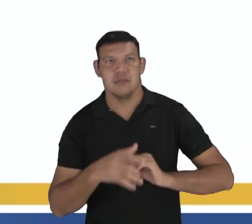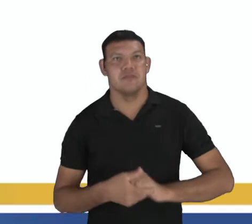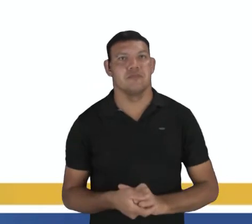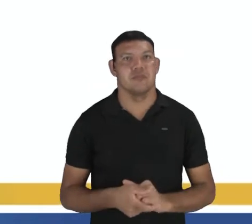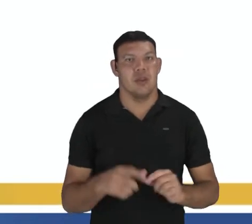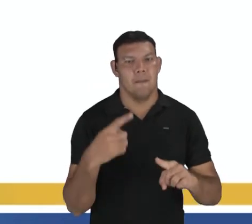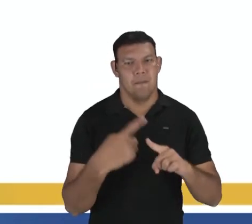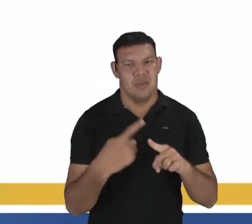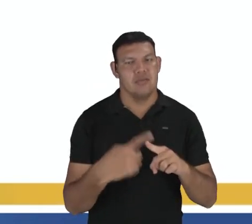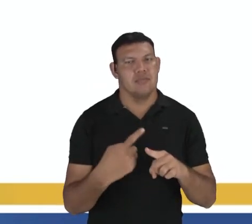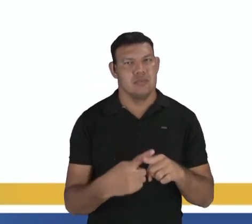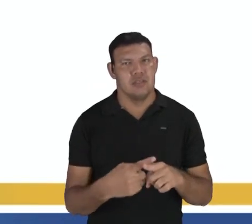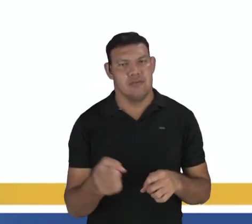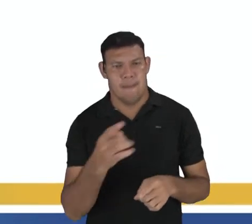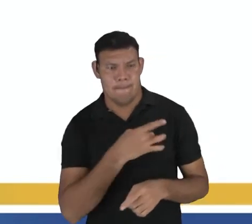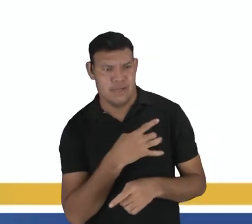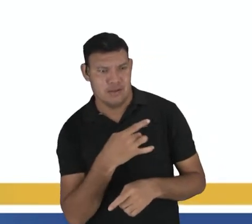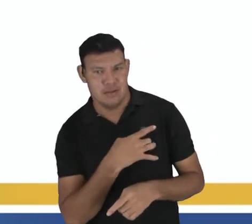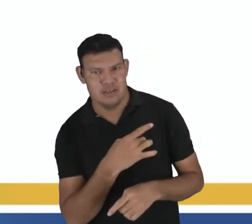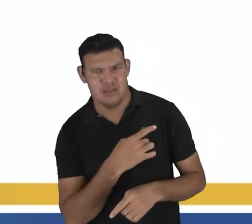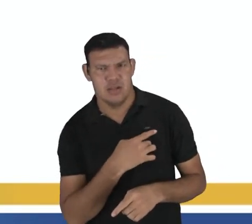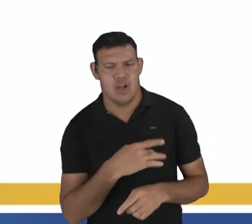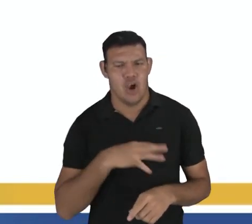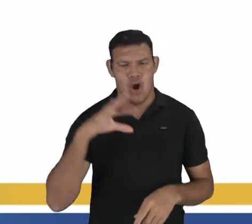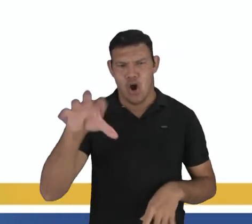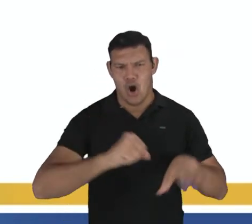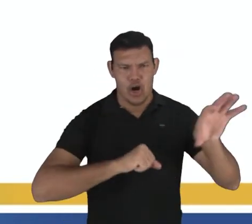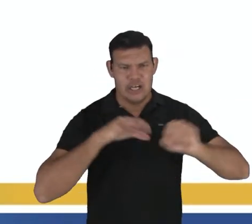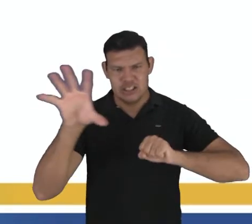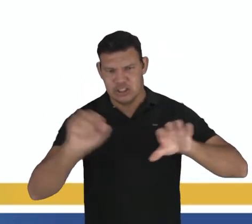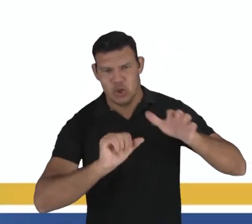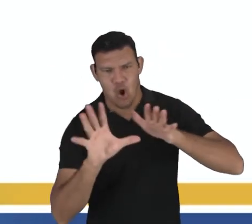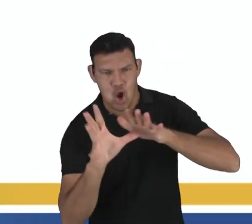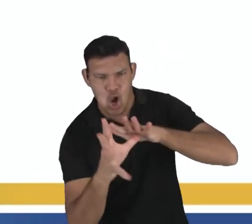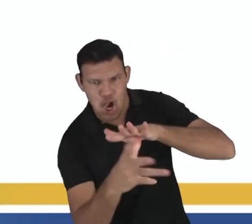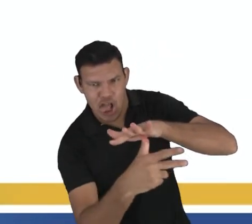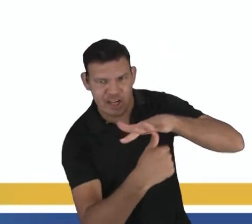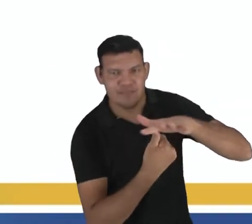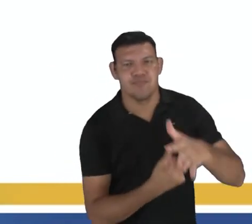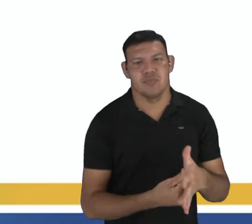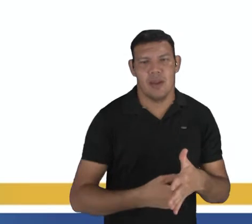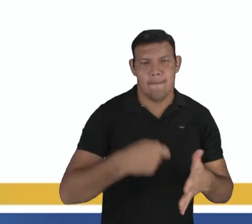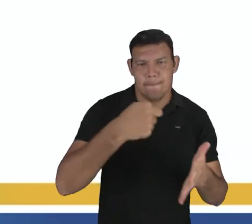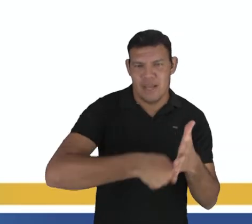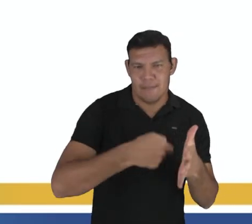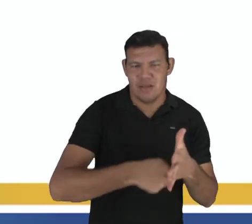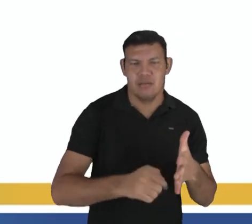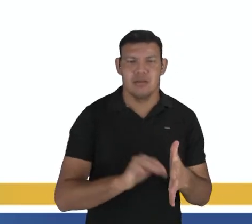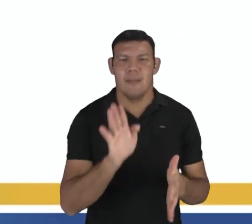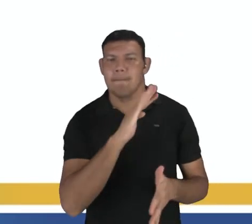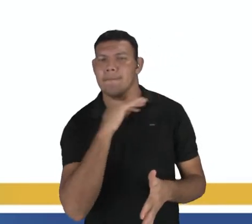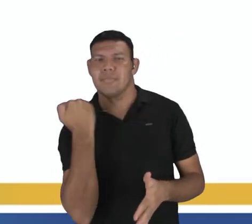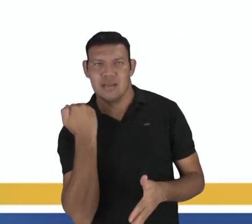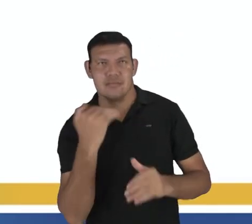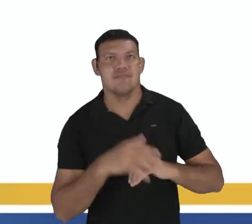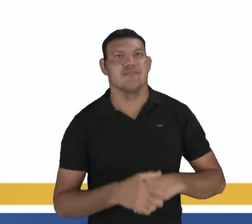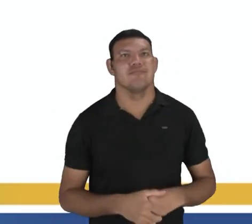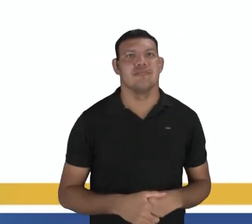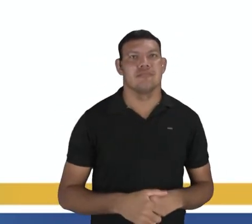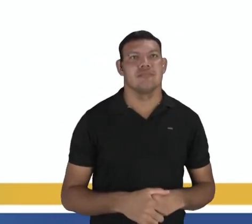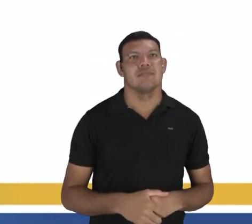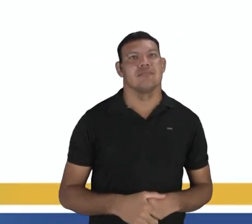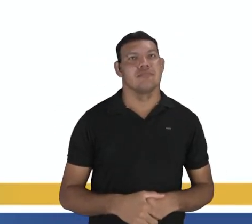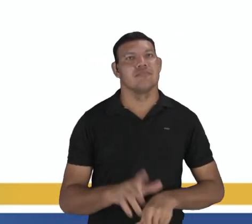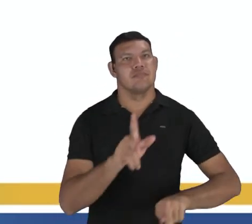pelo terror, saqueavam, né? Destruíam, massacravam os vencidos, né? E aí, como a gente tem no nosso slide, foi